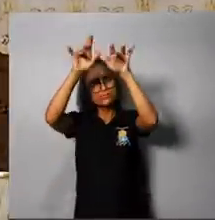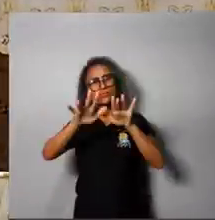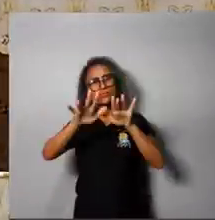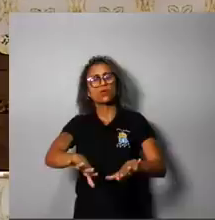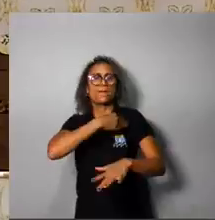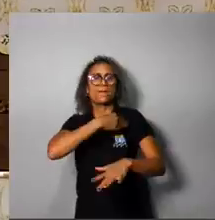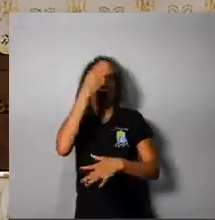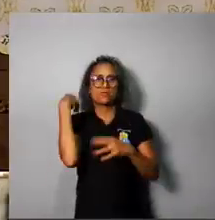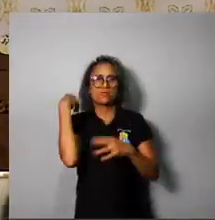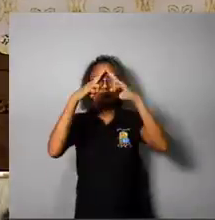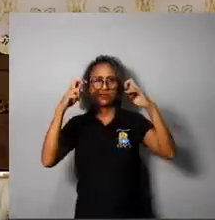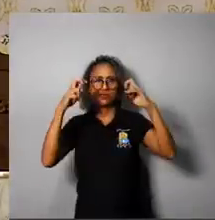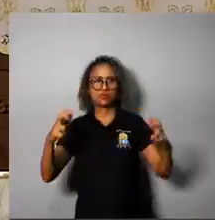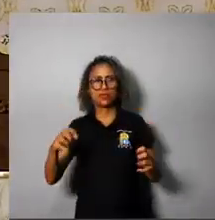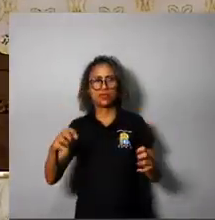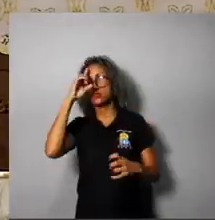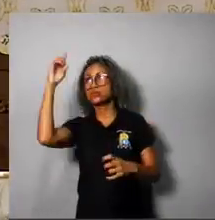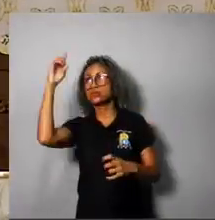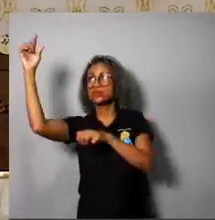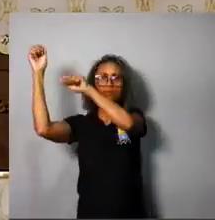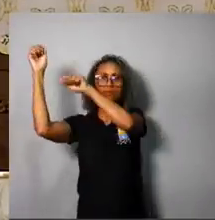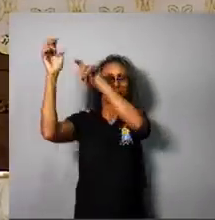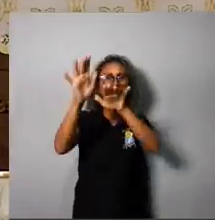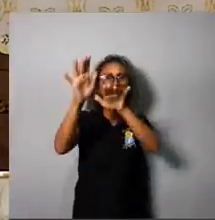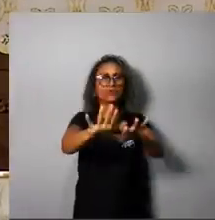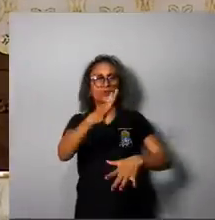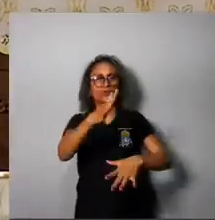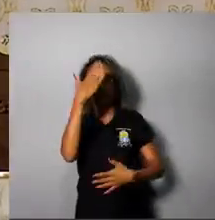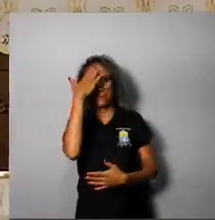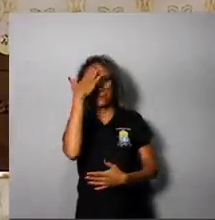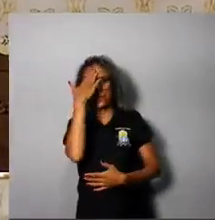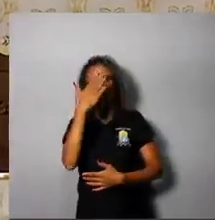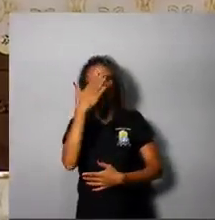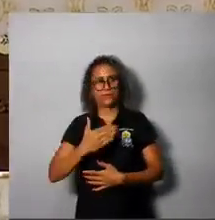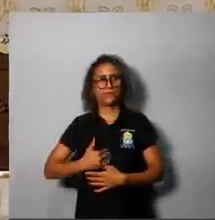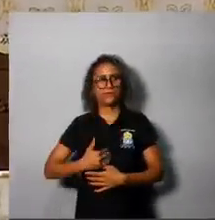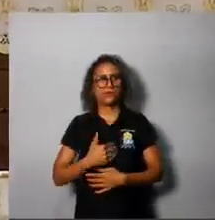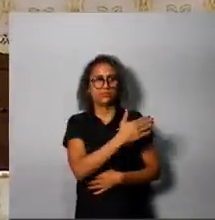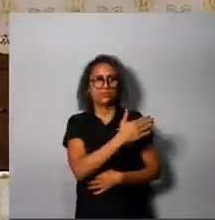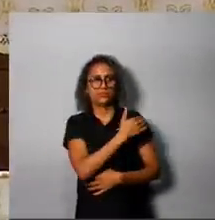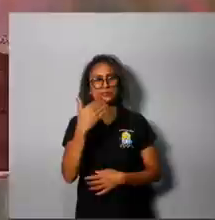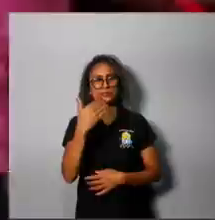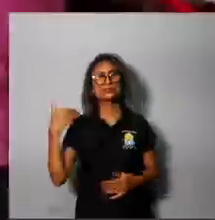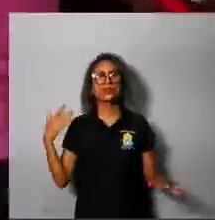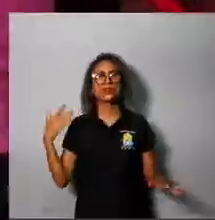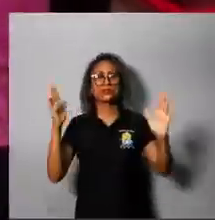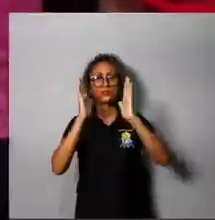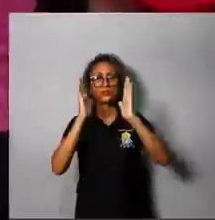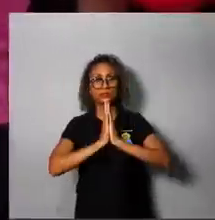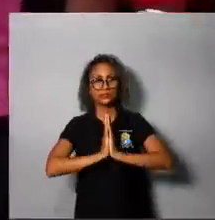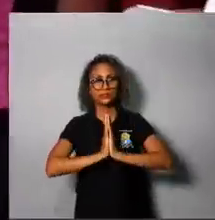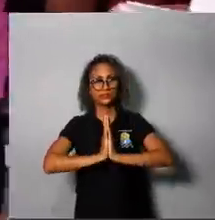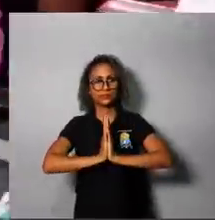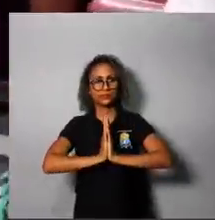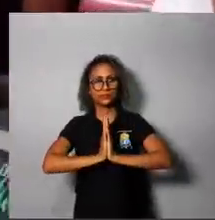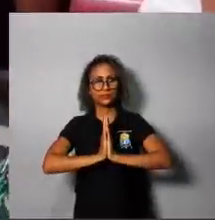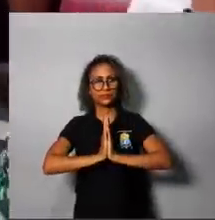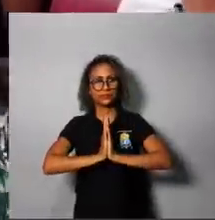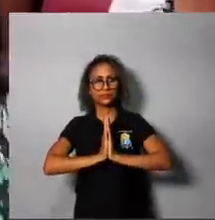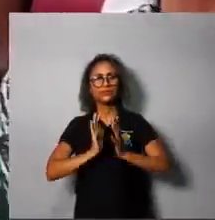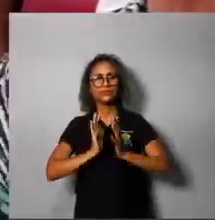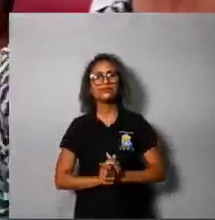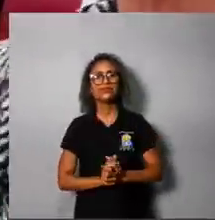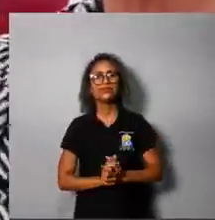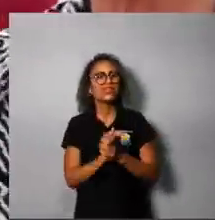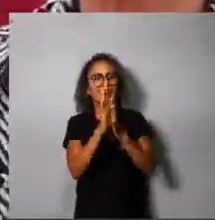Deus Todo-Poderoso, Pai e Filho e Espírito Santo. Amém. A alegria